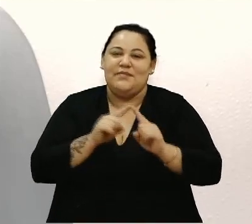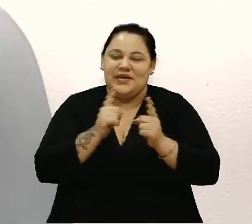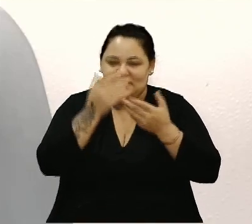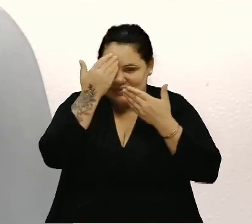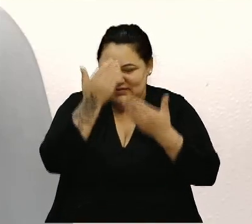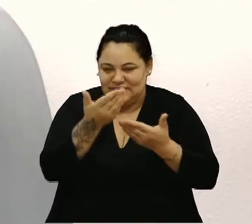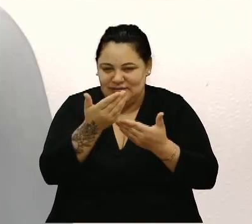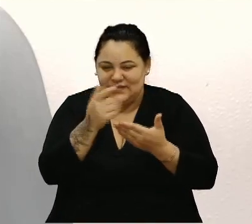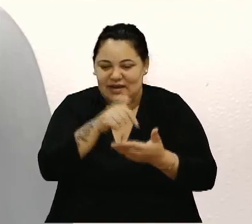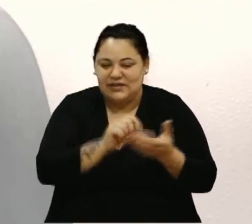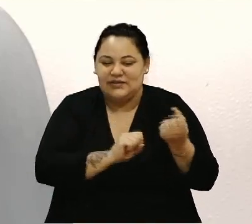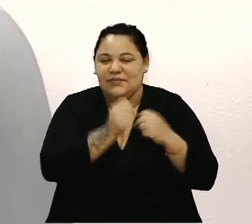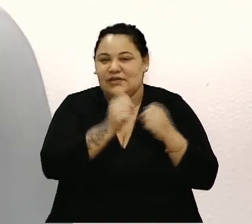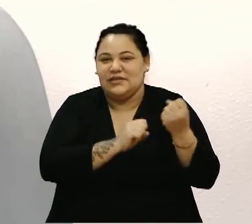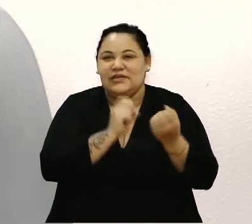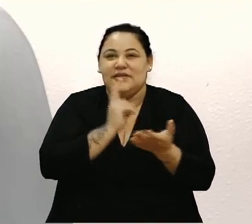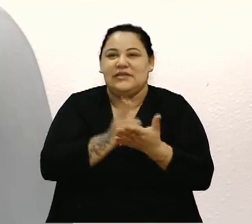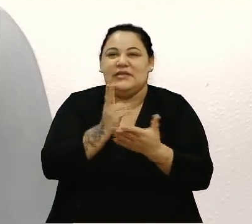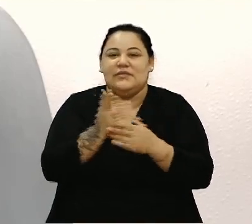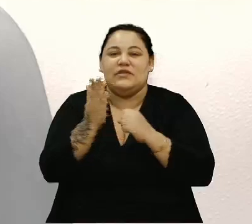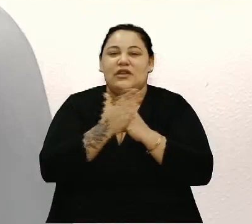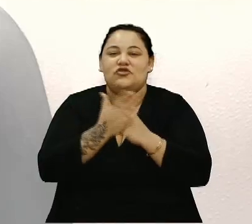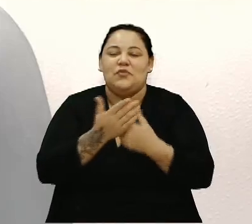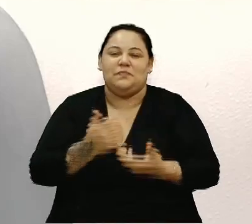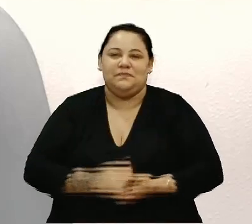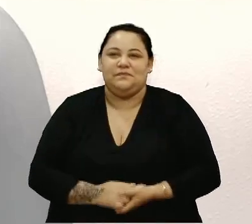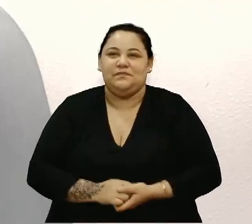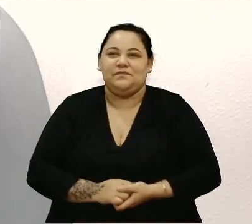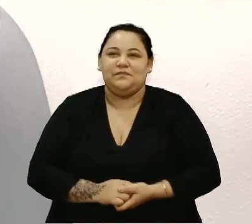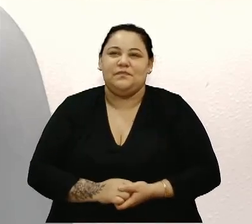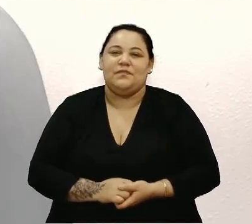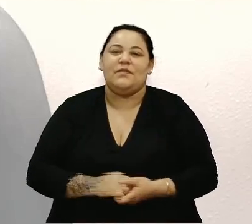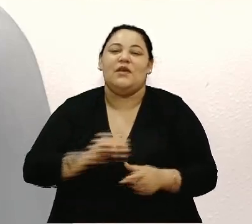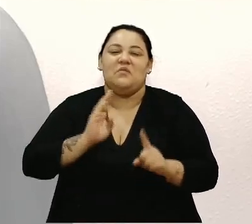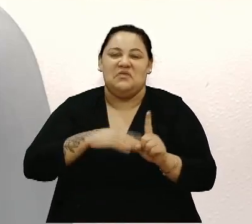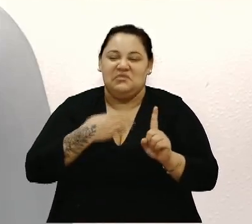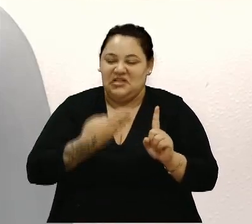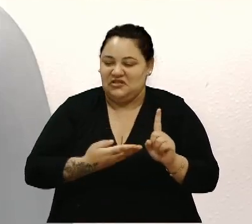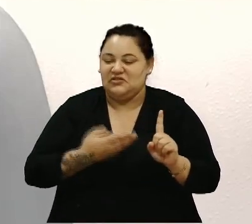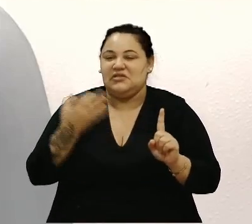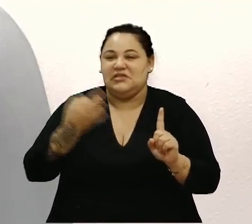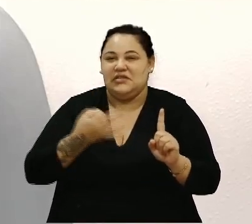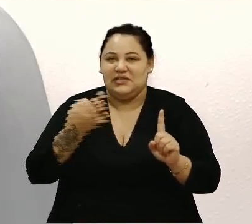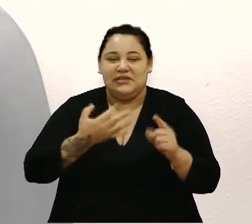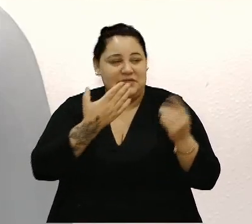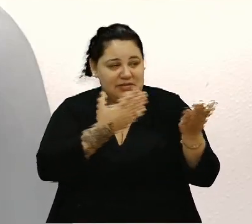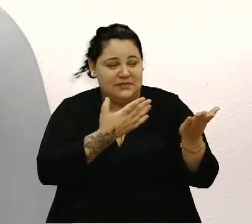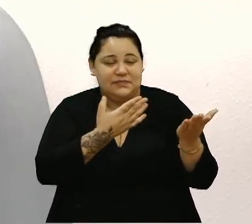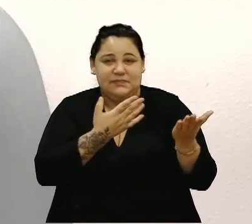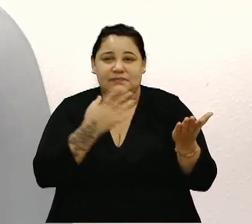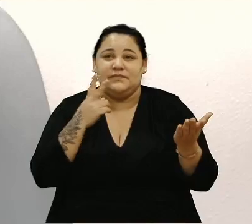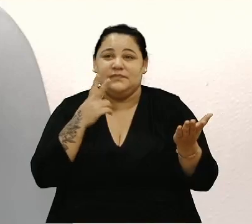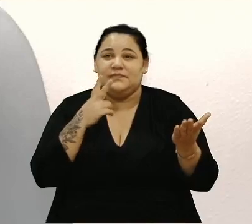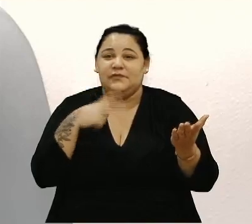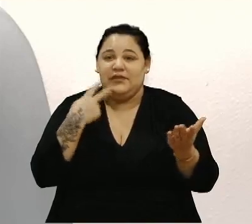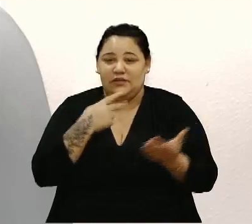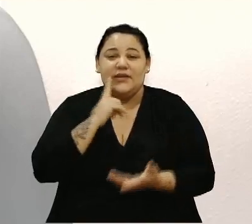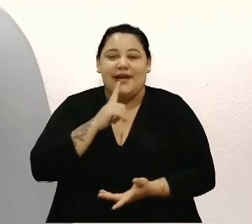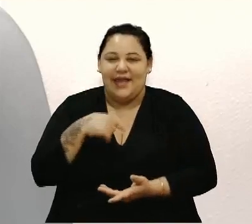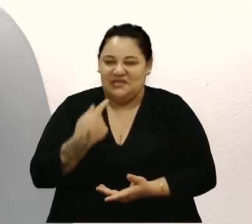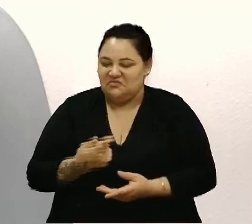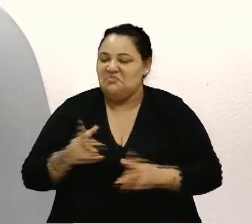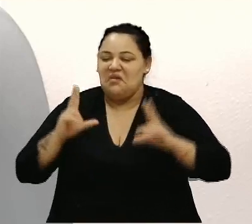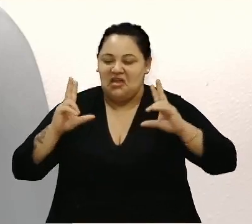por essa empresa aí que sempre nos ajudou. Então, uma homenagem, com certeza, dona Gladys, mais que merecida, e